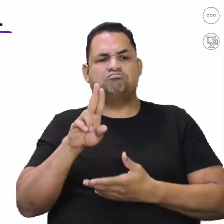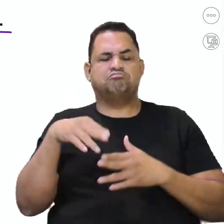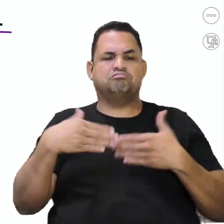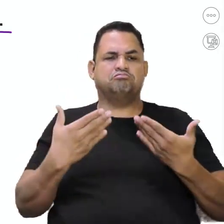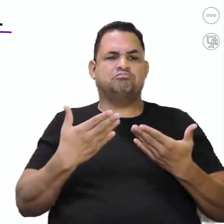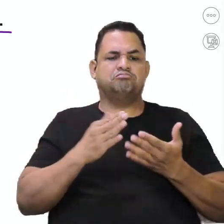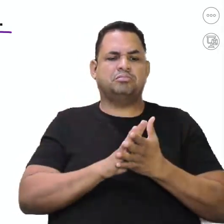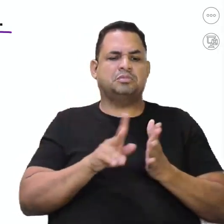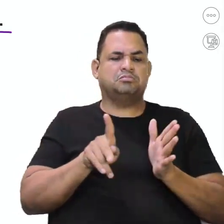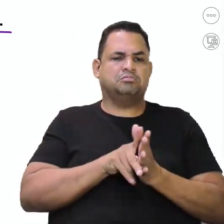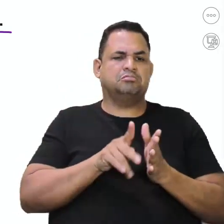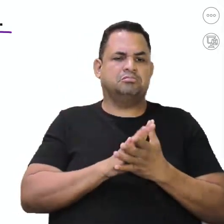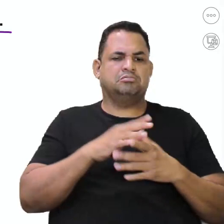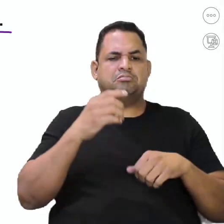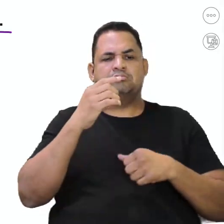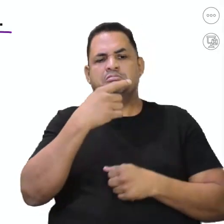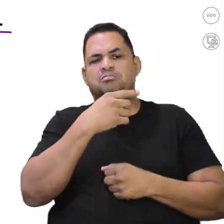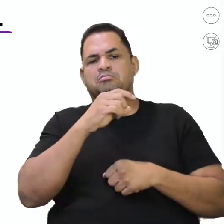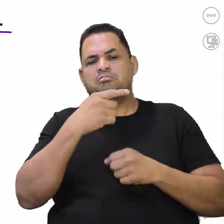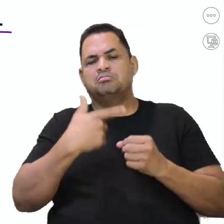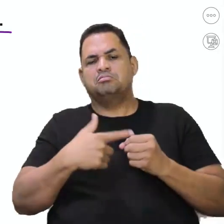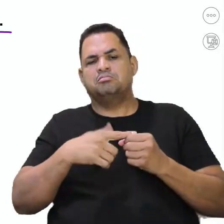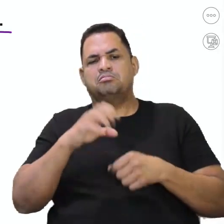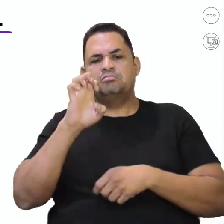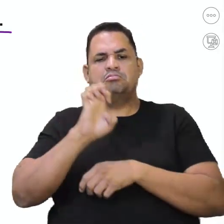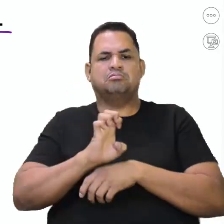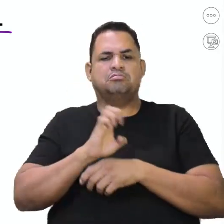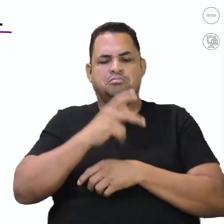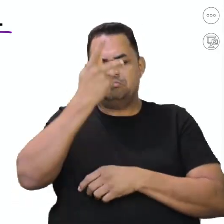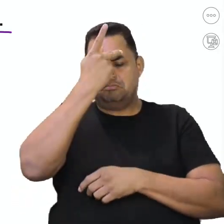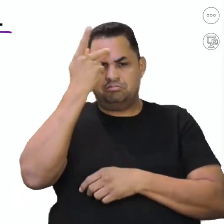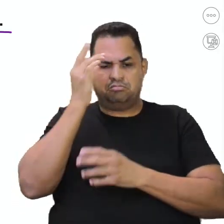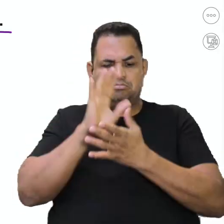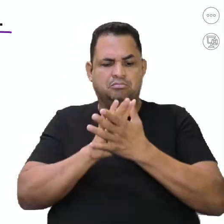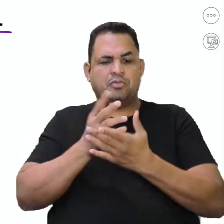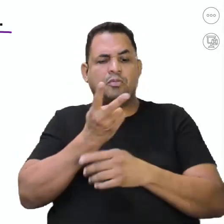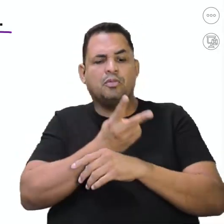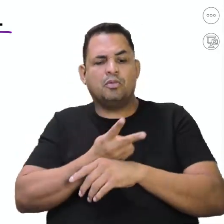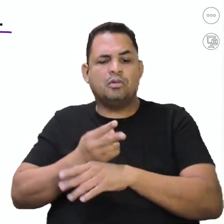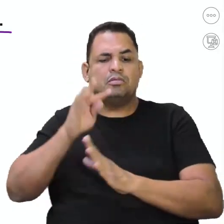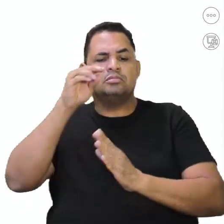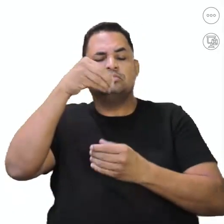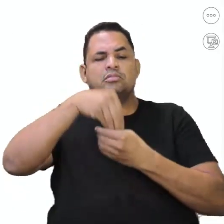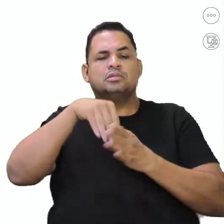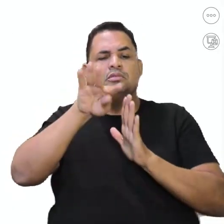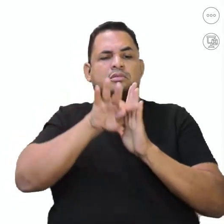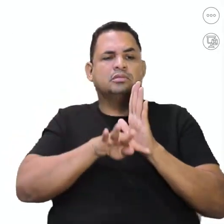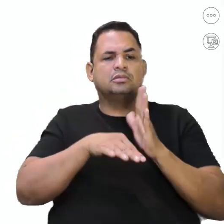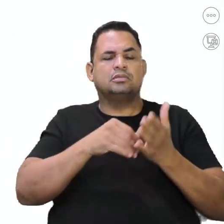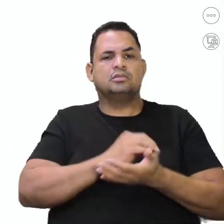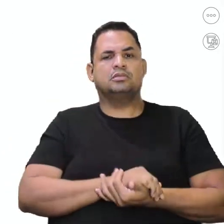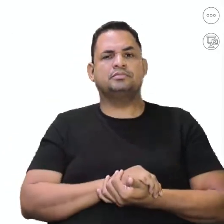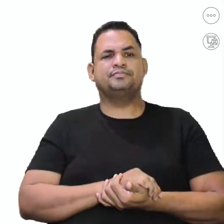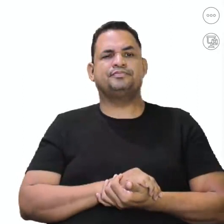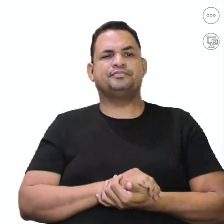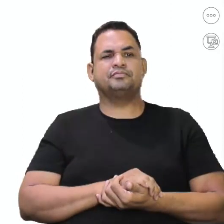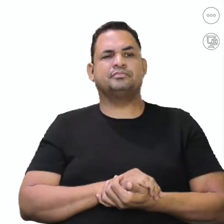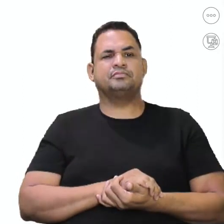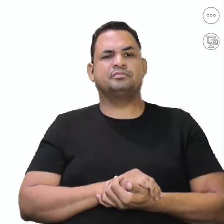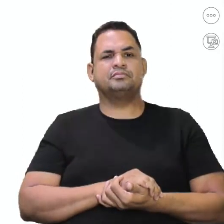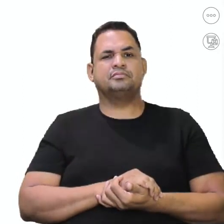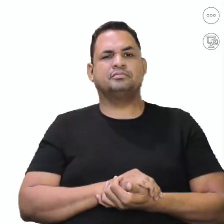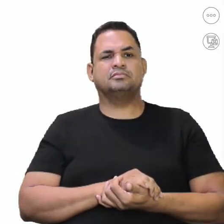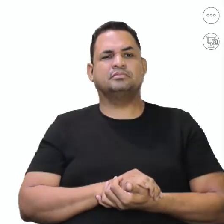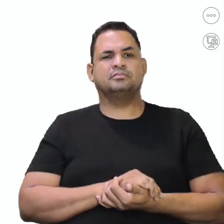nomes próprios, cidade, estado, pessoas. Eu vou lá no texto e vou atrás das informações. Será que vai ser